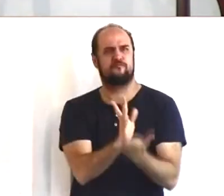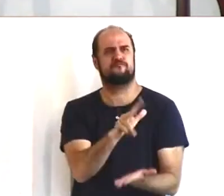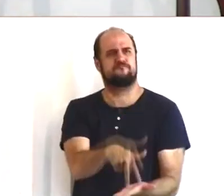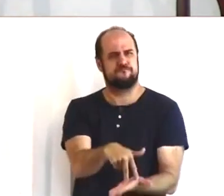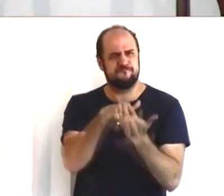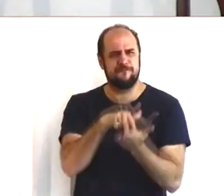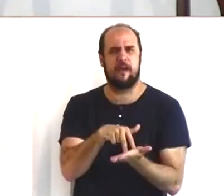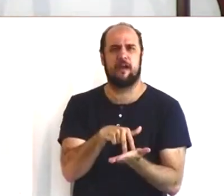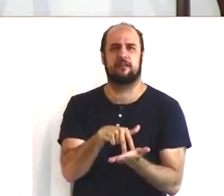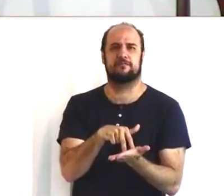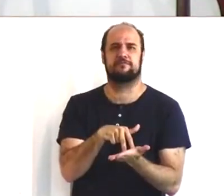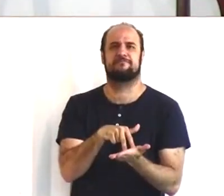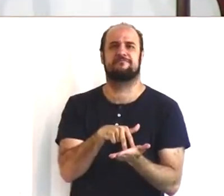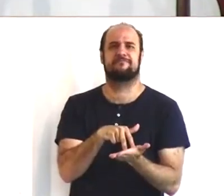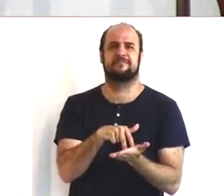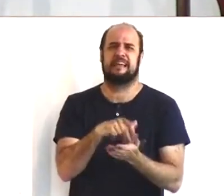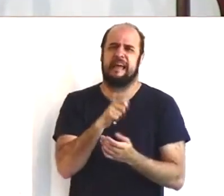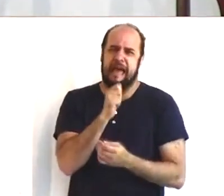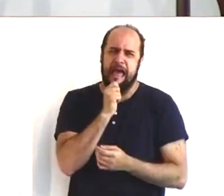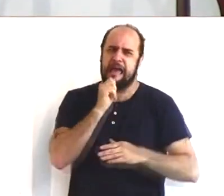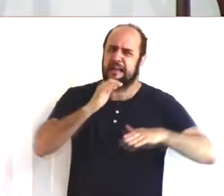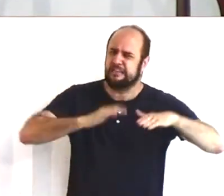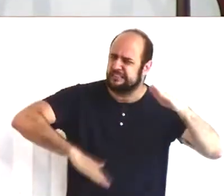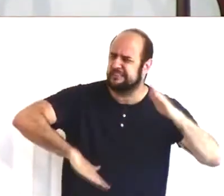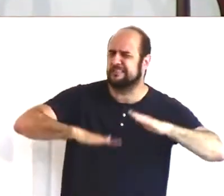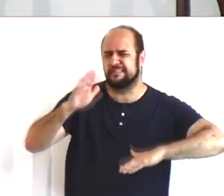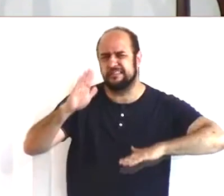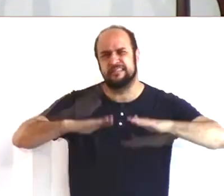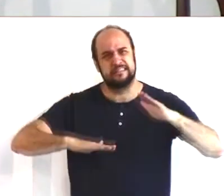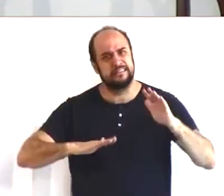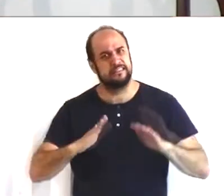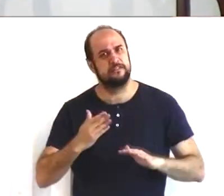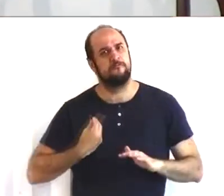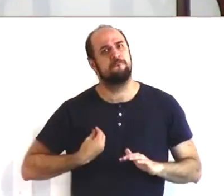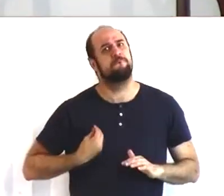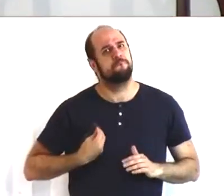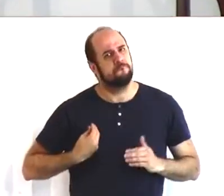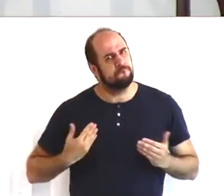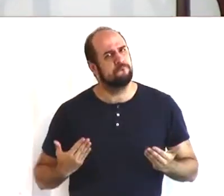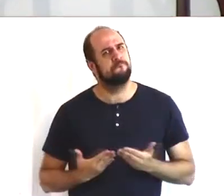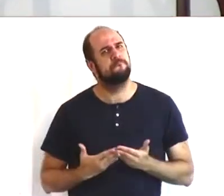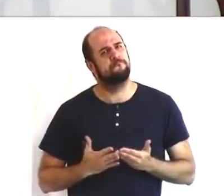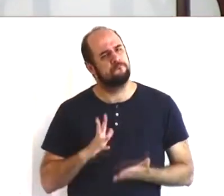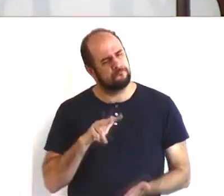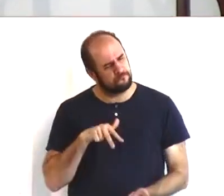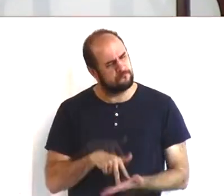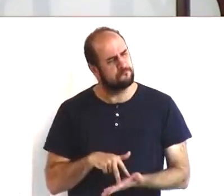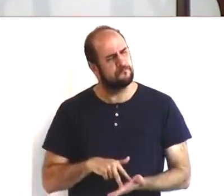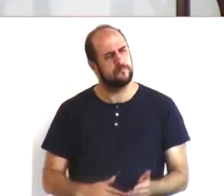ano, apesar das oscilações, de uma prática bíblica coerente com